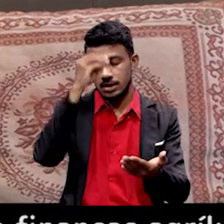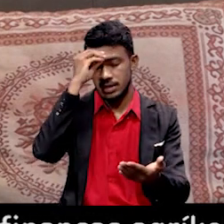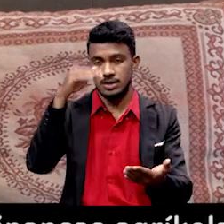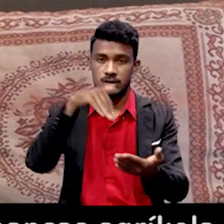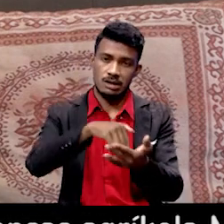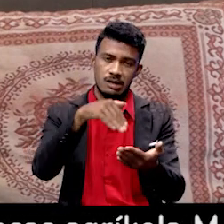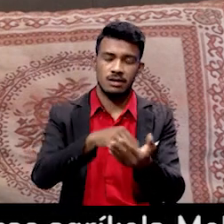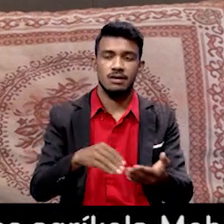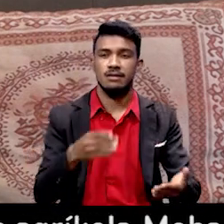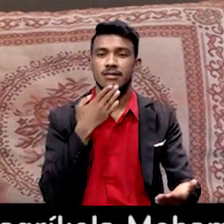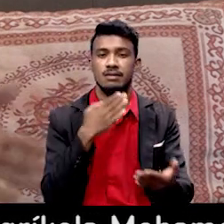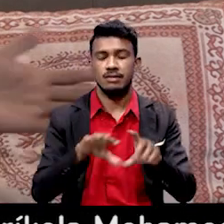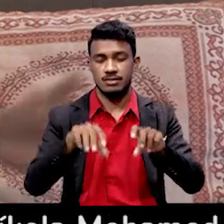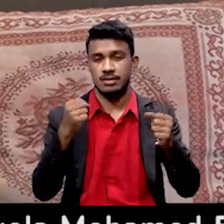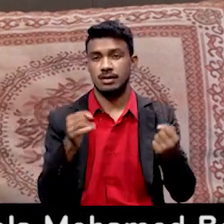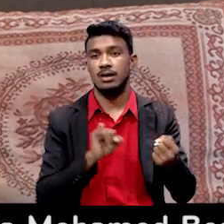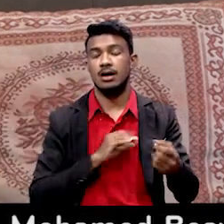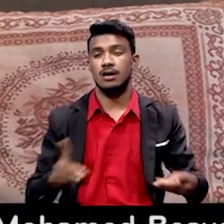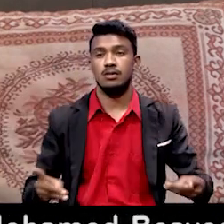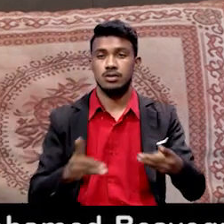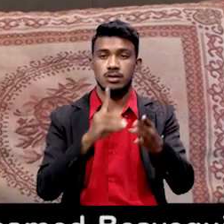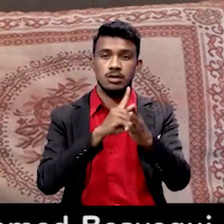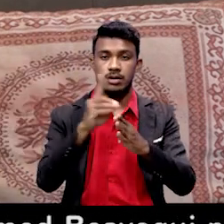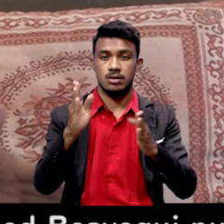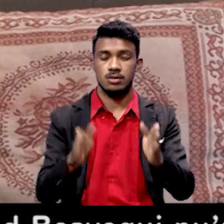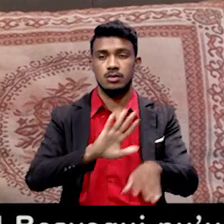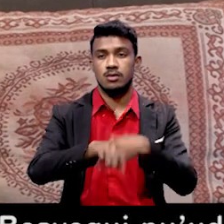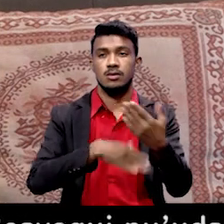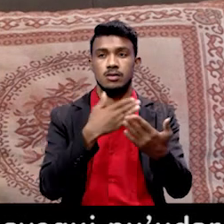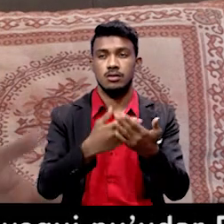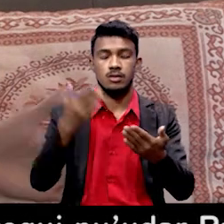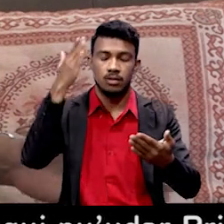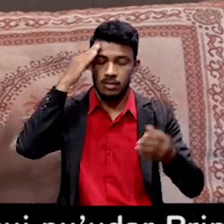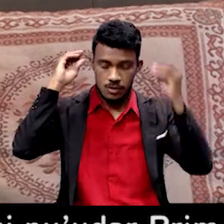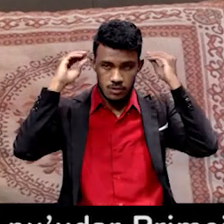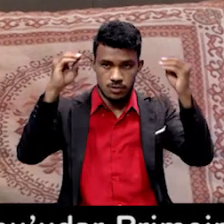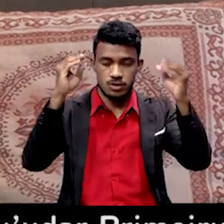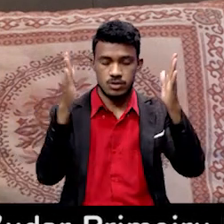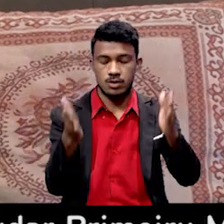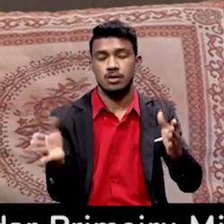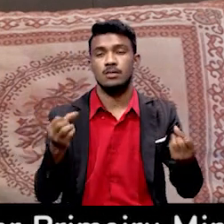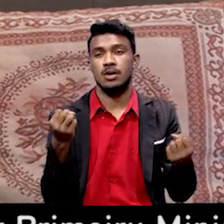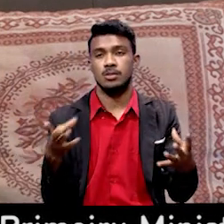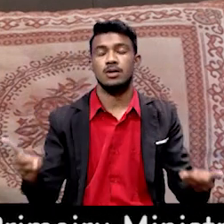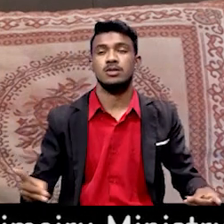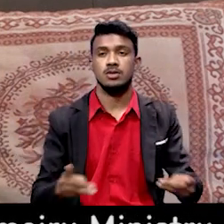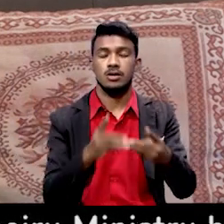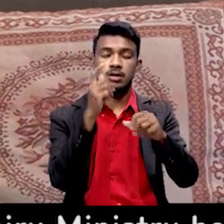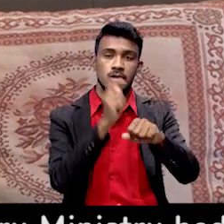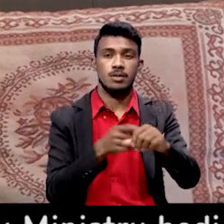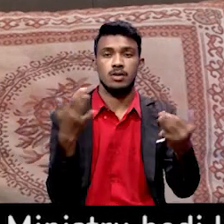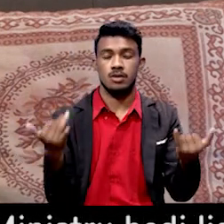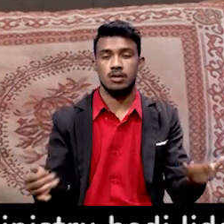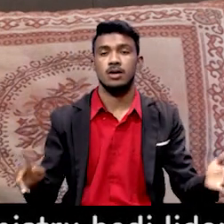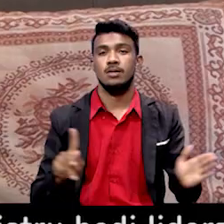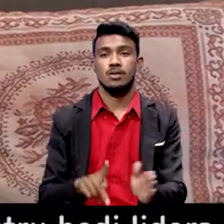a tarde cedo. O Rassur, como é o diretor-geral, conhece o professor Esbarra, mas o Rassur, ah, senhora, conhece agora a né, situação, né, agora o programa, né,